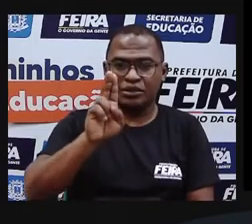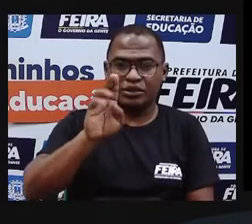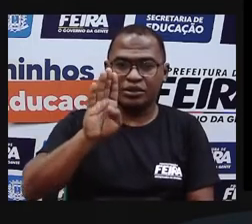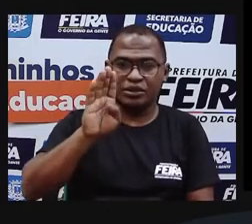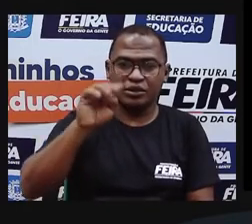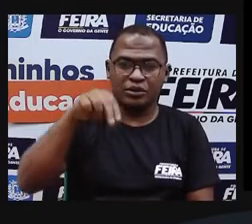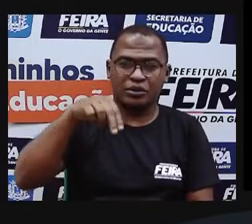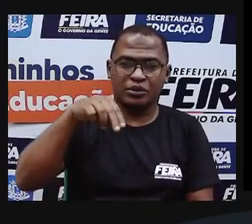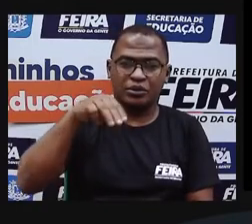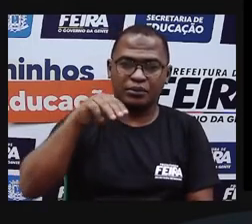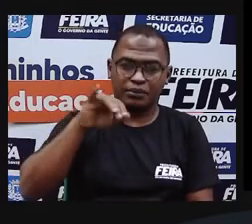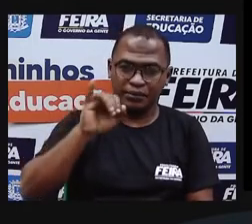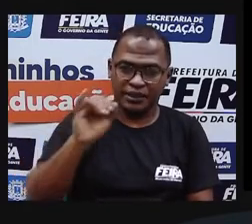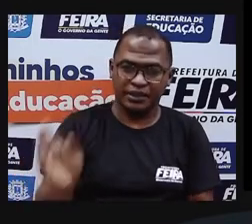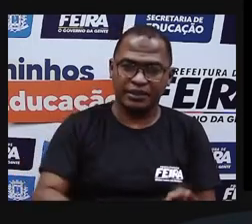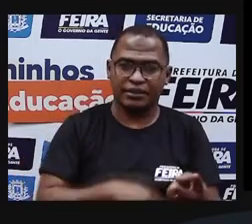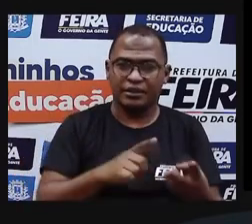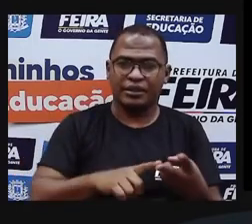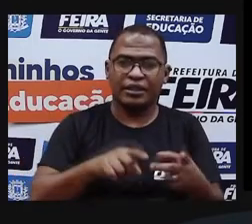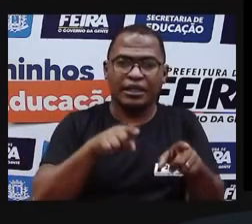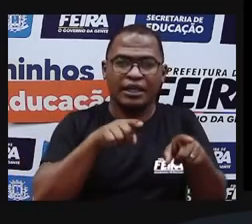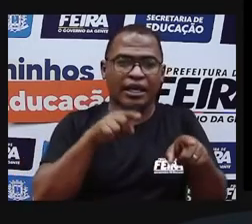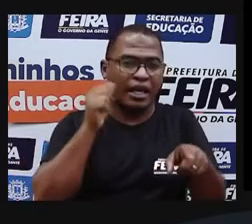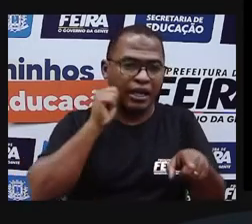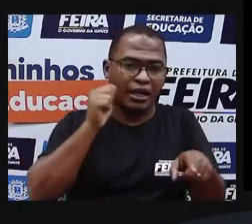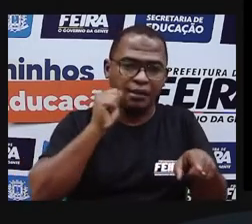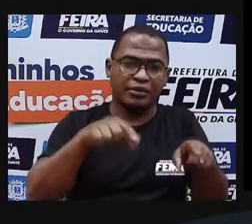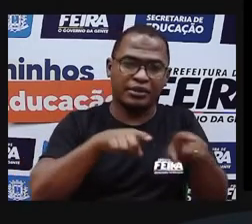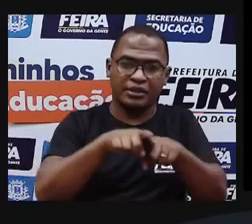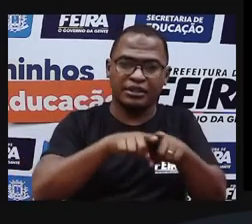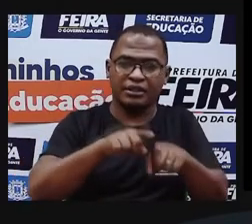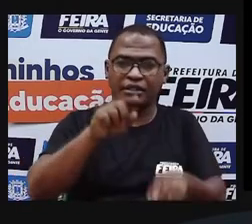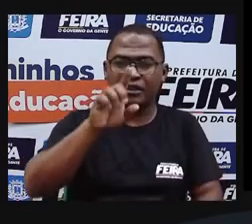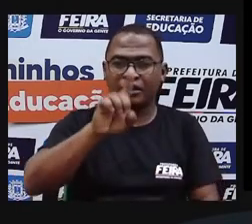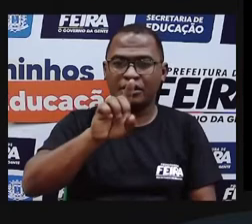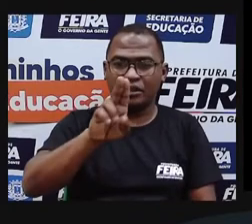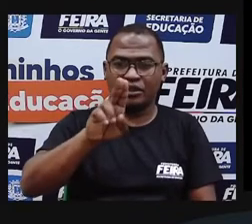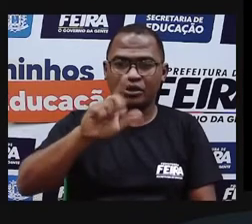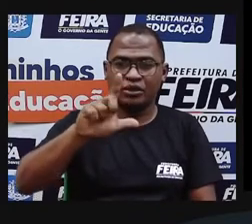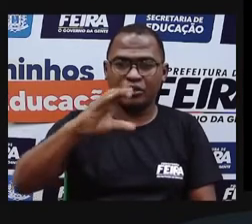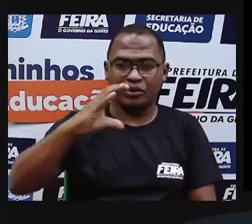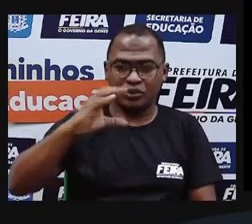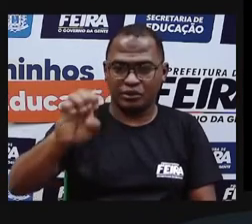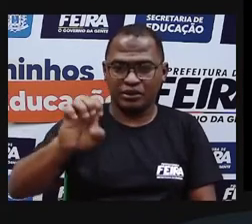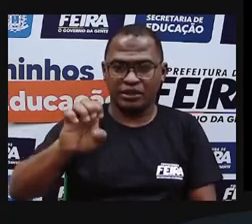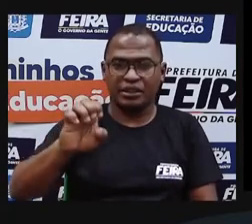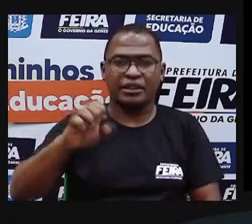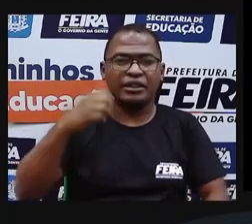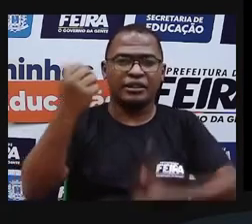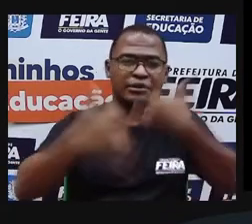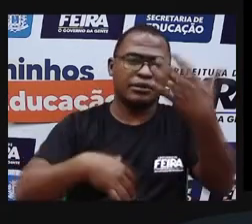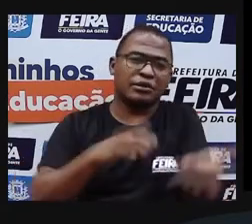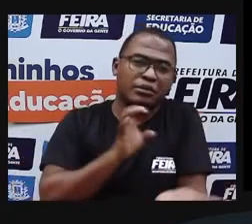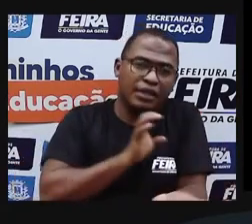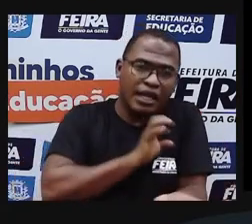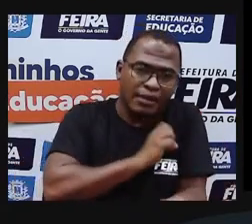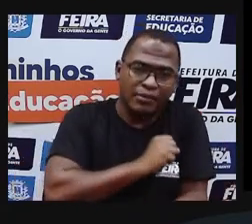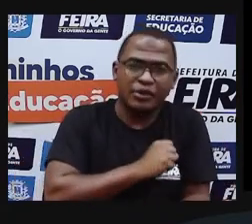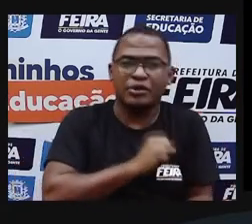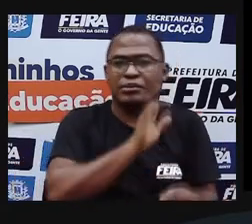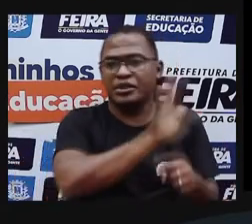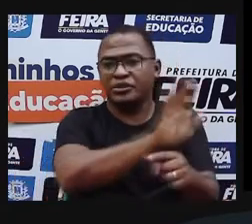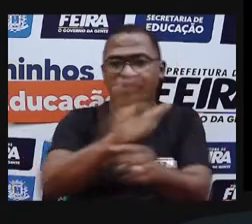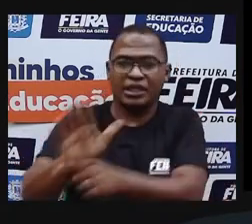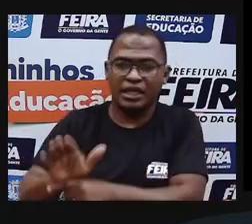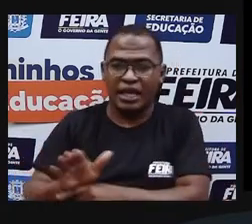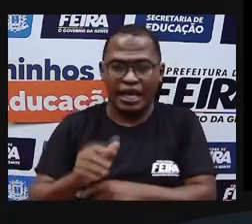grande obra de Irmã Dulce, de caridade, de compaixão, de amor ao próximo. Abdicou a sua vida para cuidar do